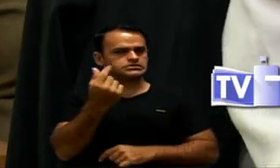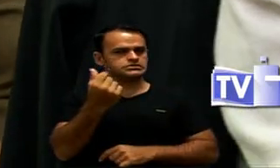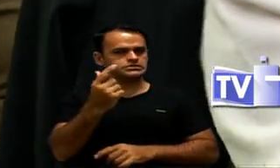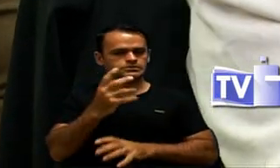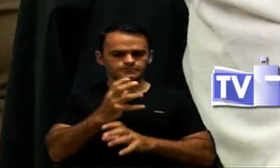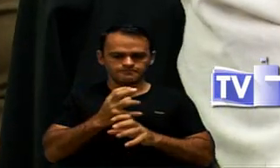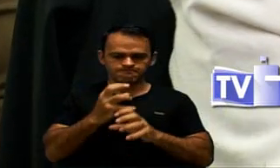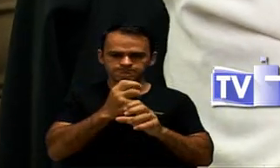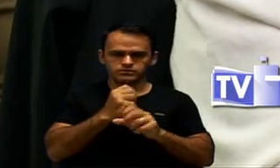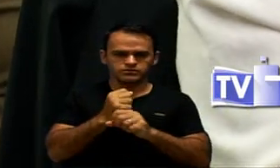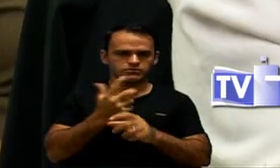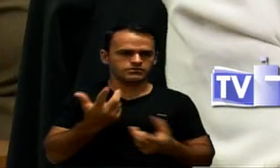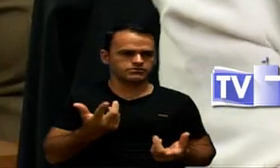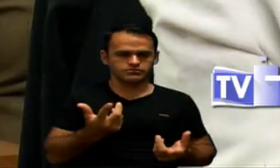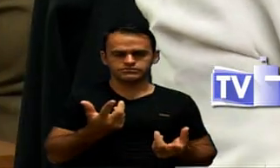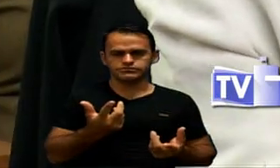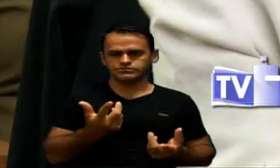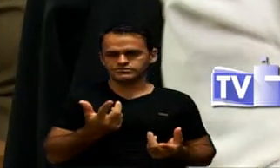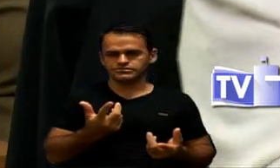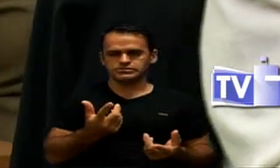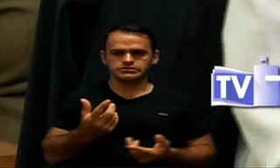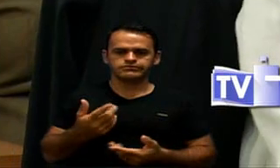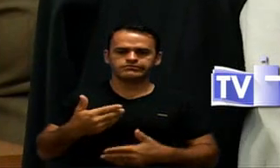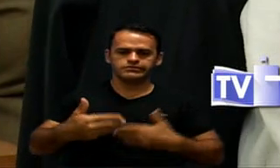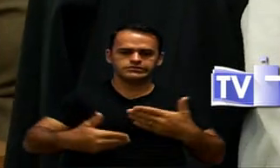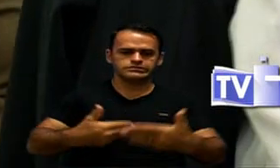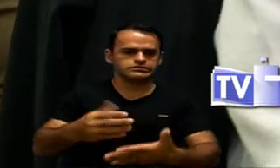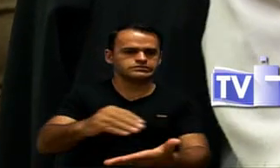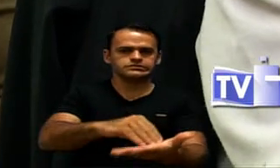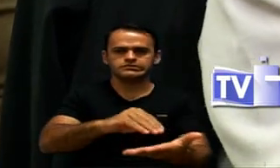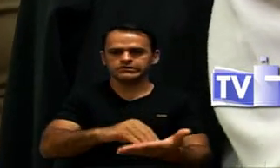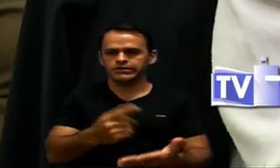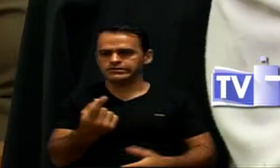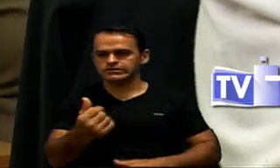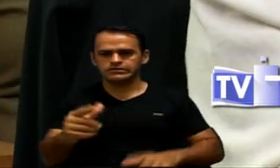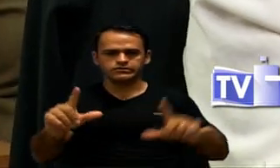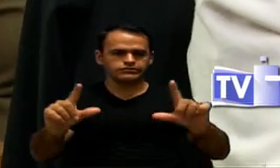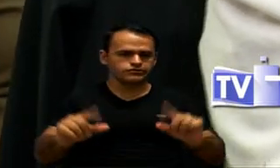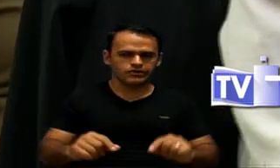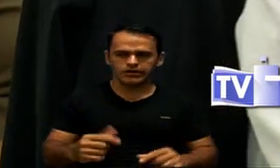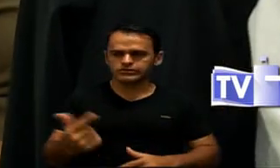porque aposentar um não repõe. Não tem dinheiro para isso, não